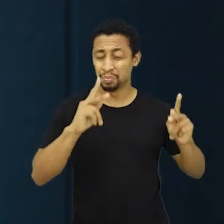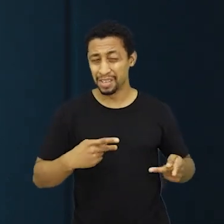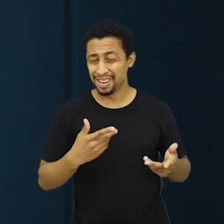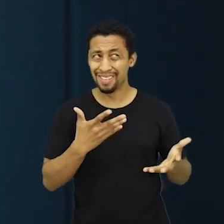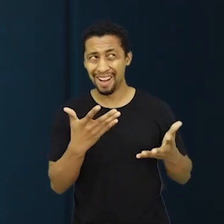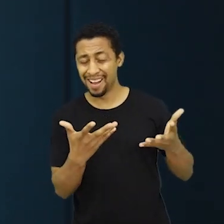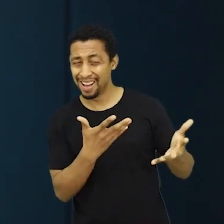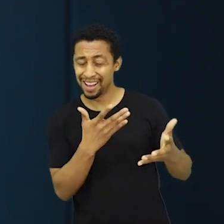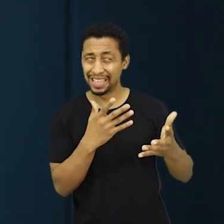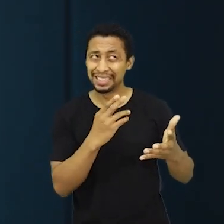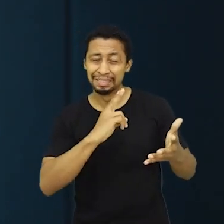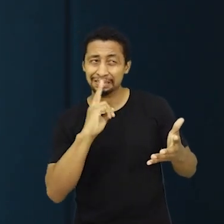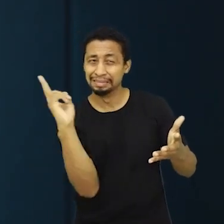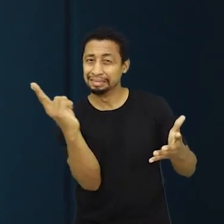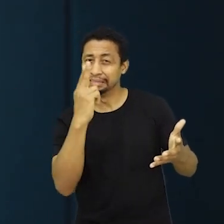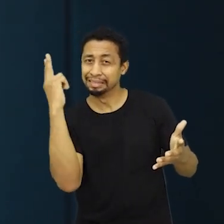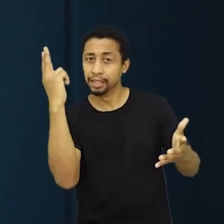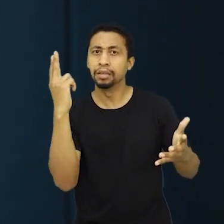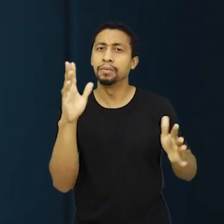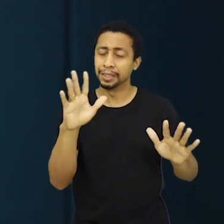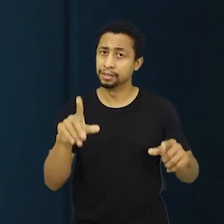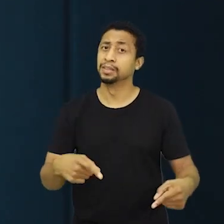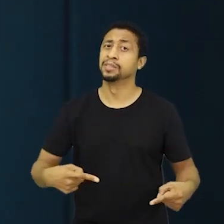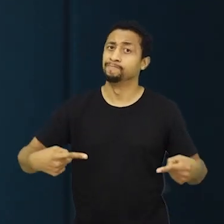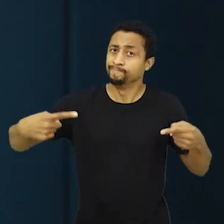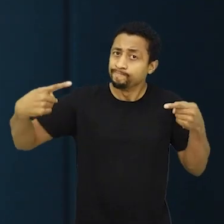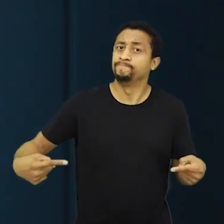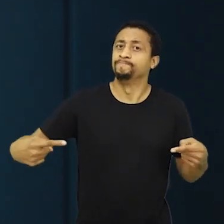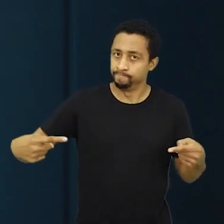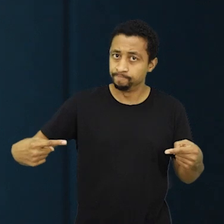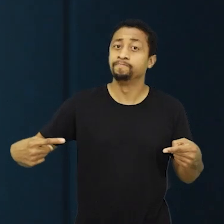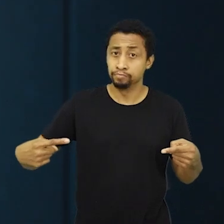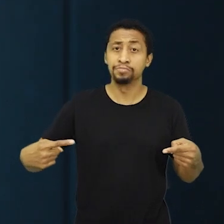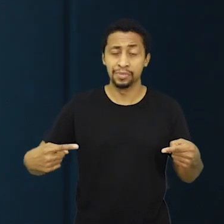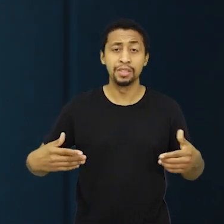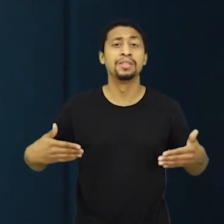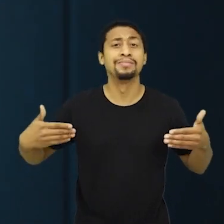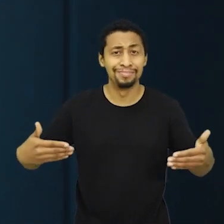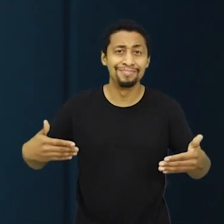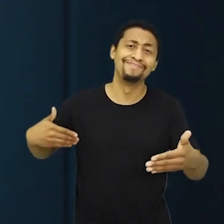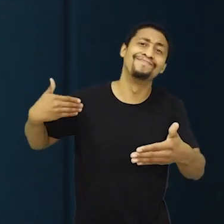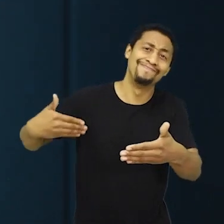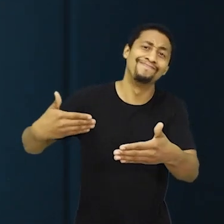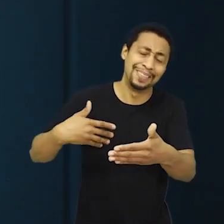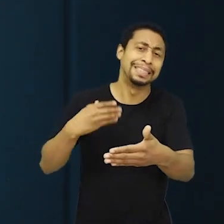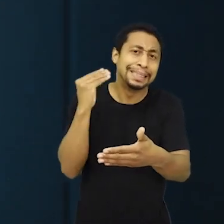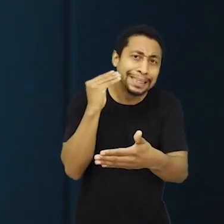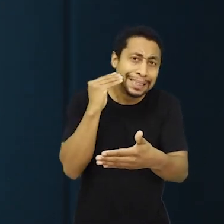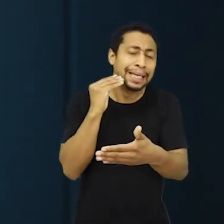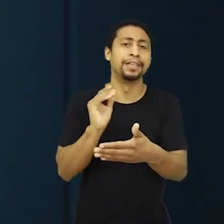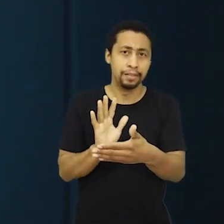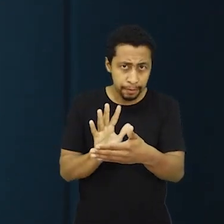acho que esse é um dos desafios, esse pelo menos é um dos desafios que a gente enfrenta e a gente busca deslocamentos em relação